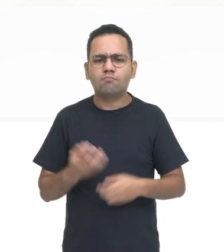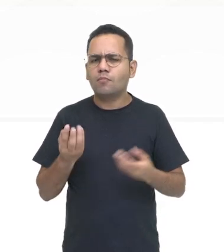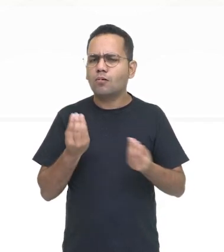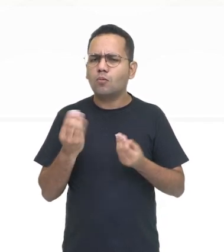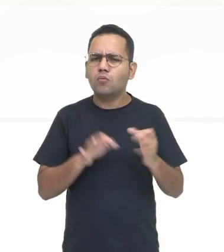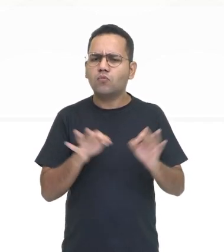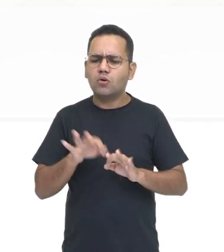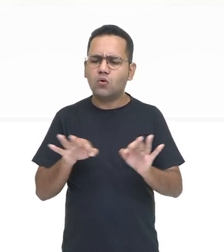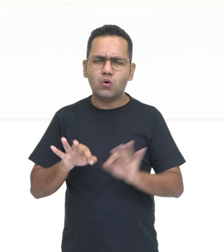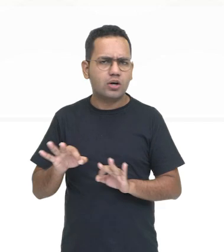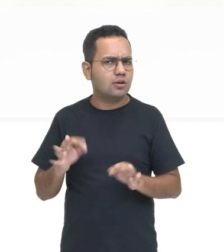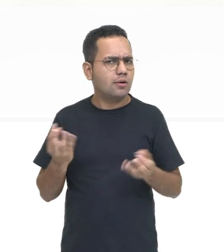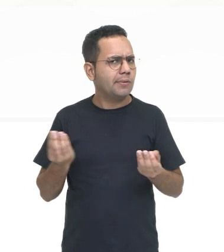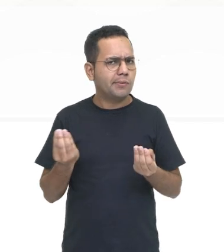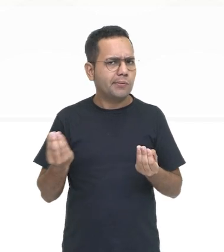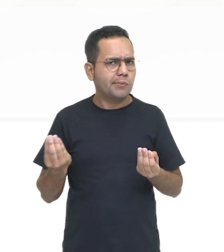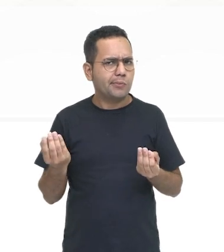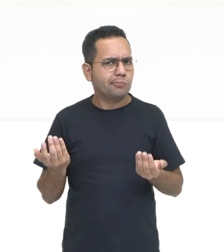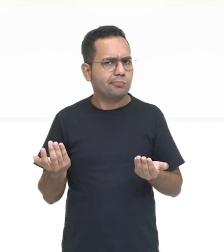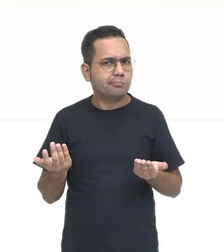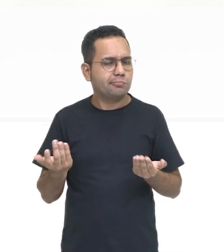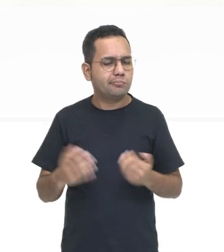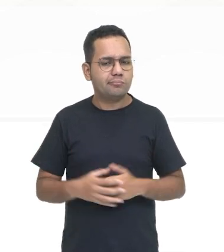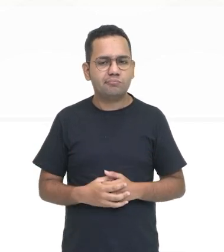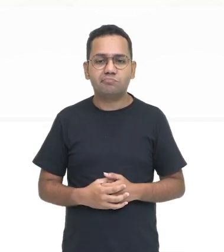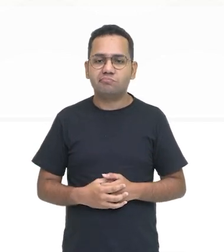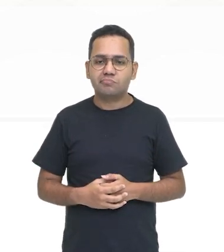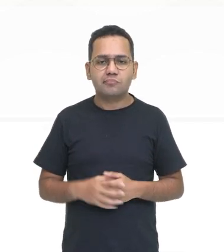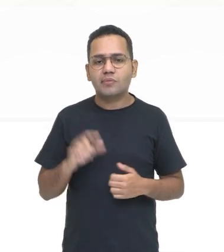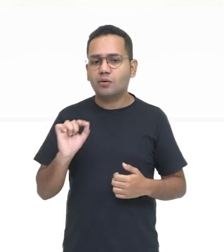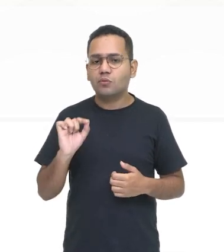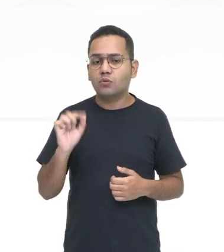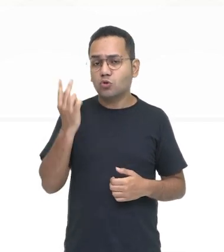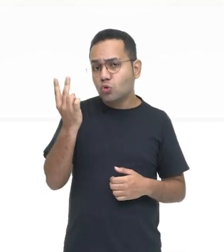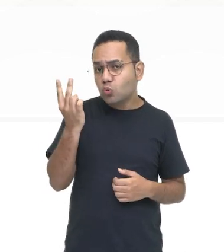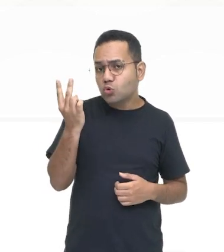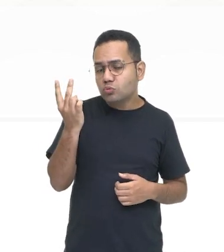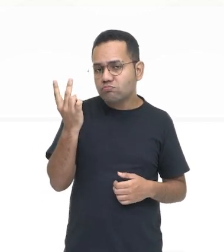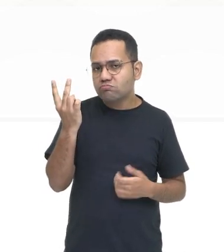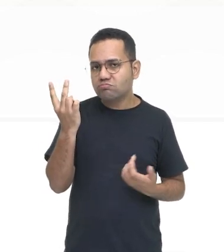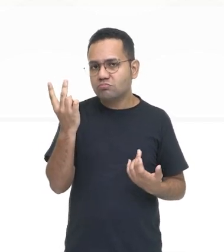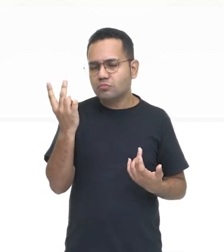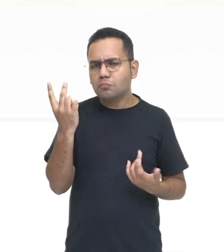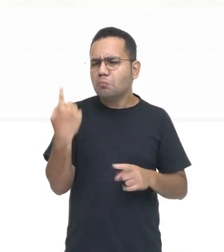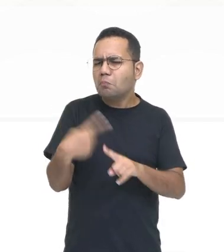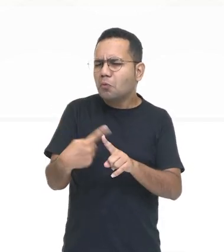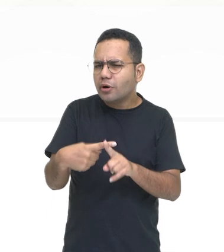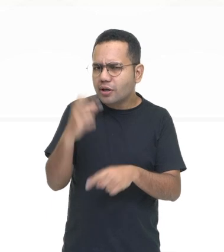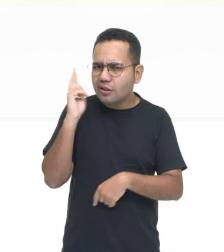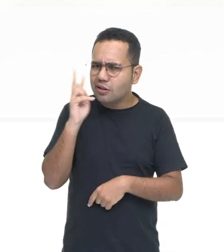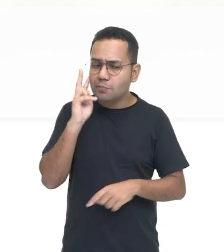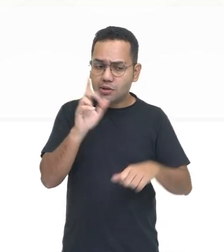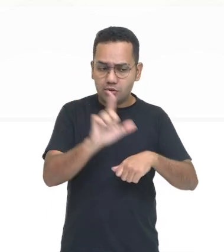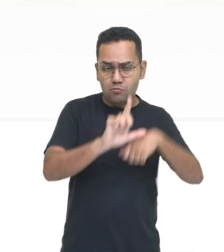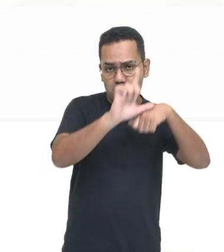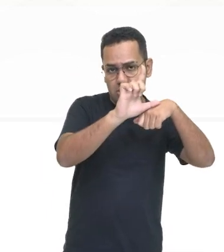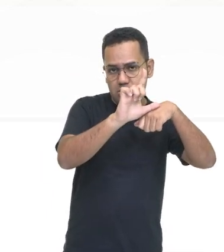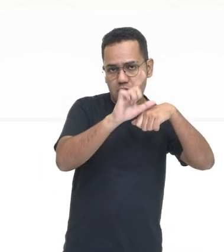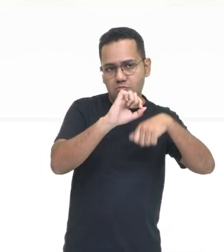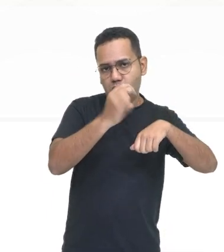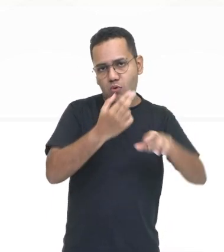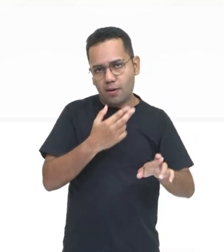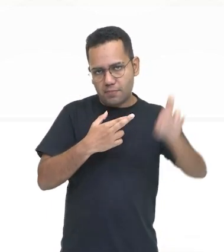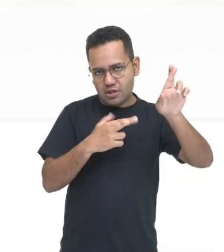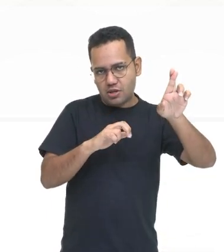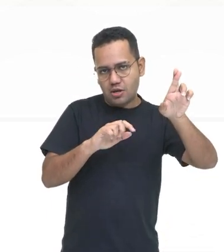né? Como é que vai ser feito essa escolha? De 2 em 2, porque vai ter o representante e o vice. Então, no nosso caso, o P